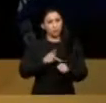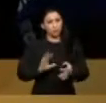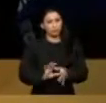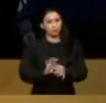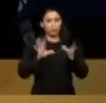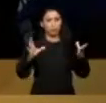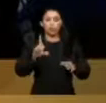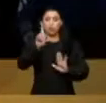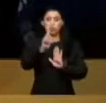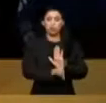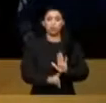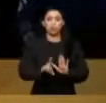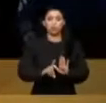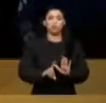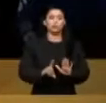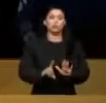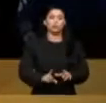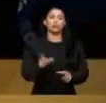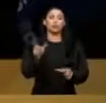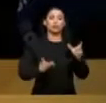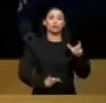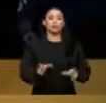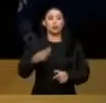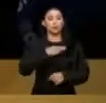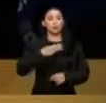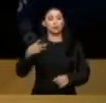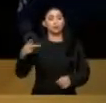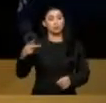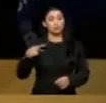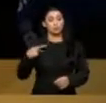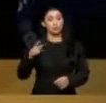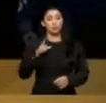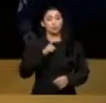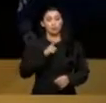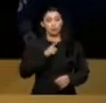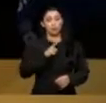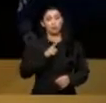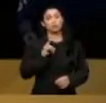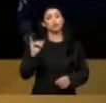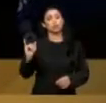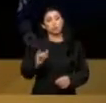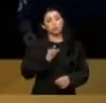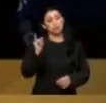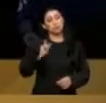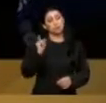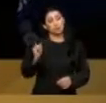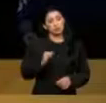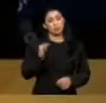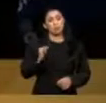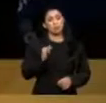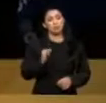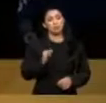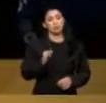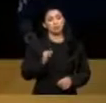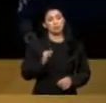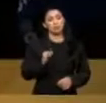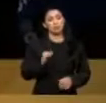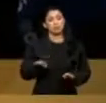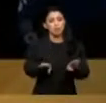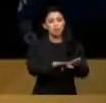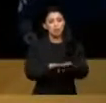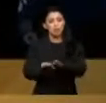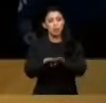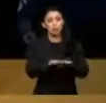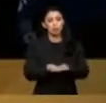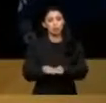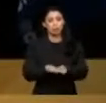individuais disponíveis, o Ministério Público detém função de destaque na concretização de direitos e na promoção das políticas de igualdade